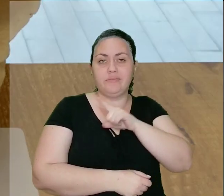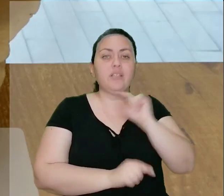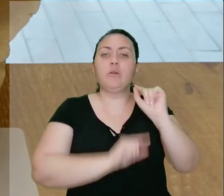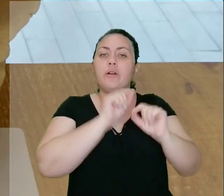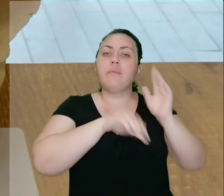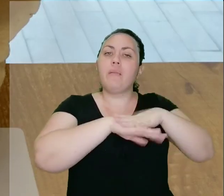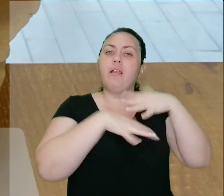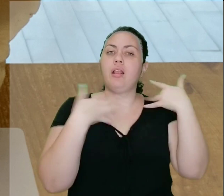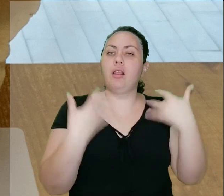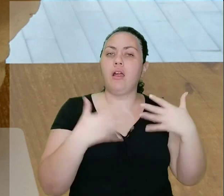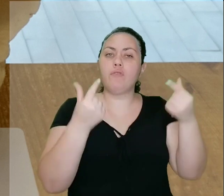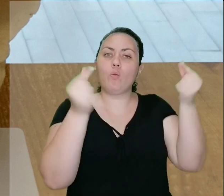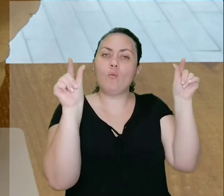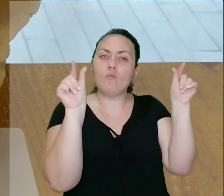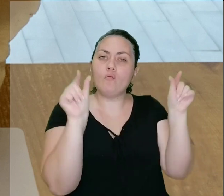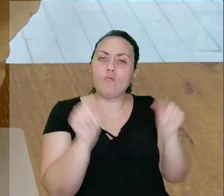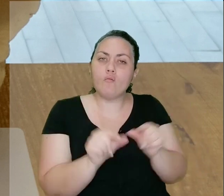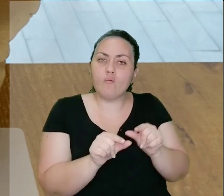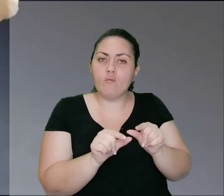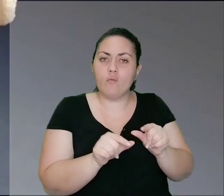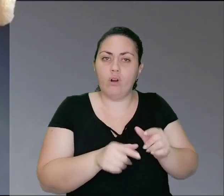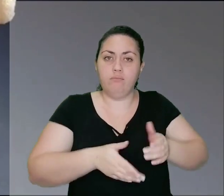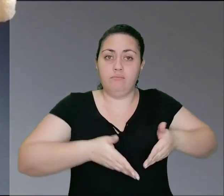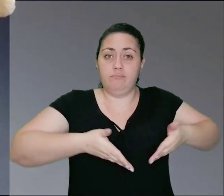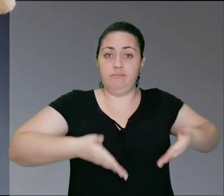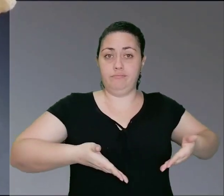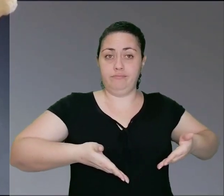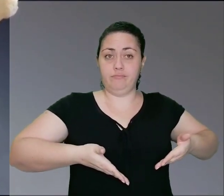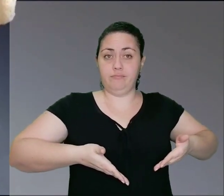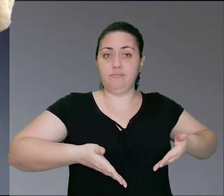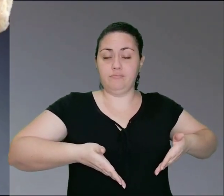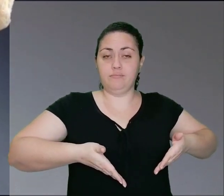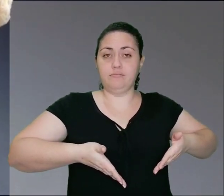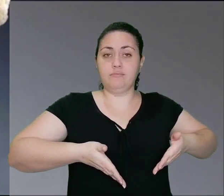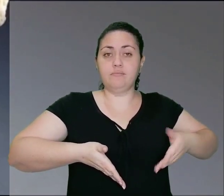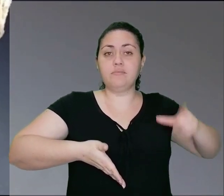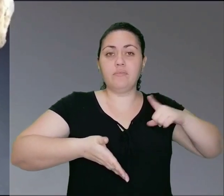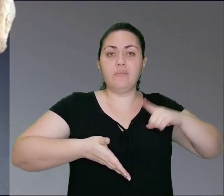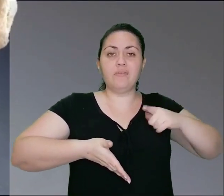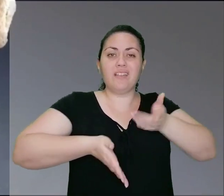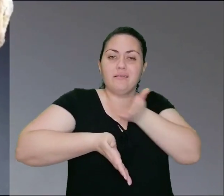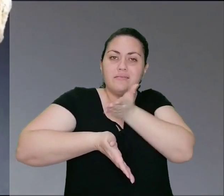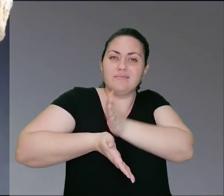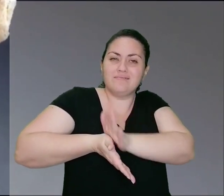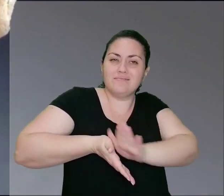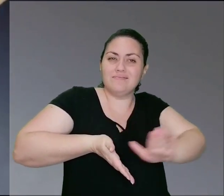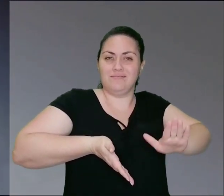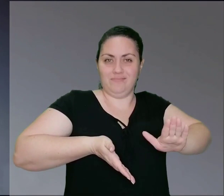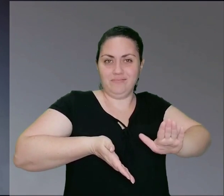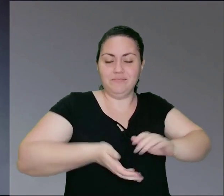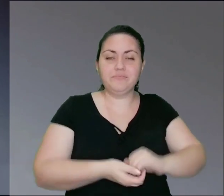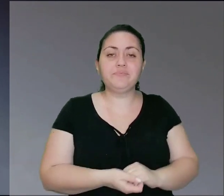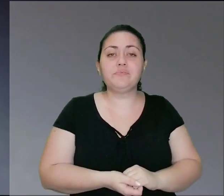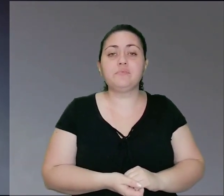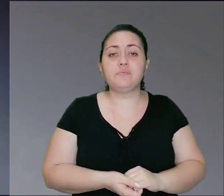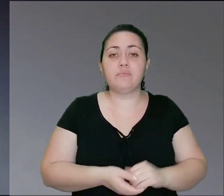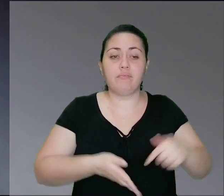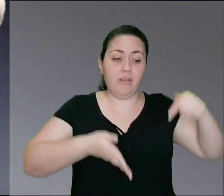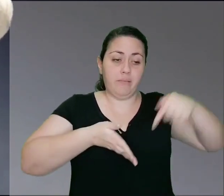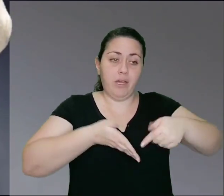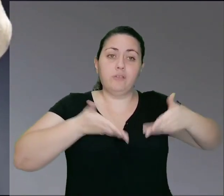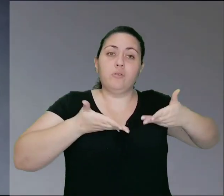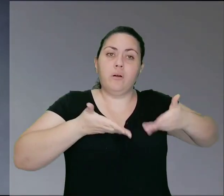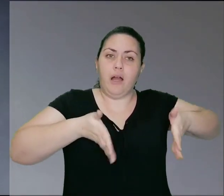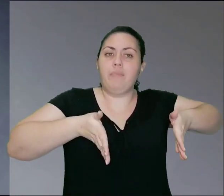sua vez, é mais leve e fina. Sua abertura superior é mais larga e mais rasa, com formato oval ou arredondado. O